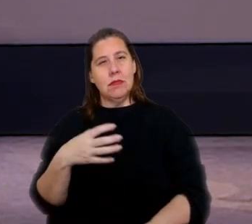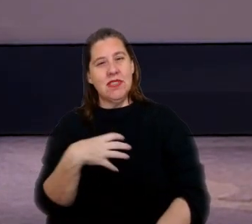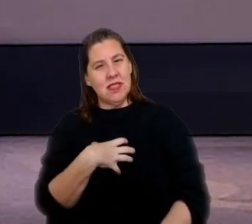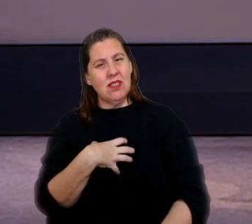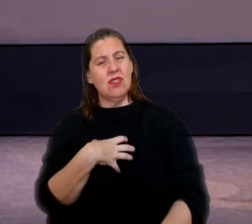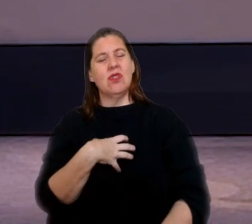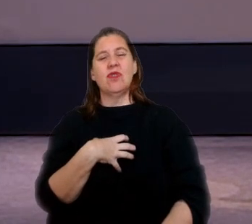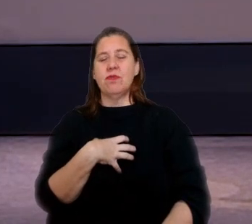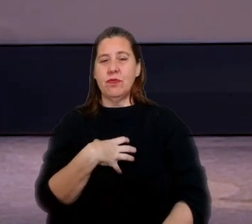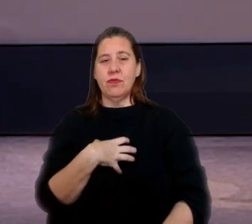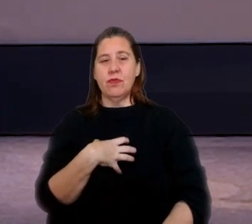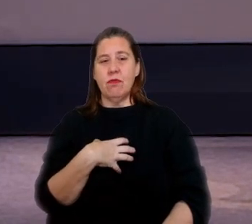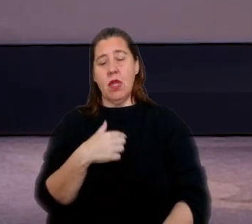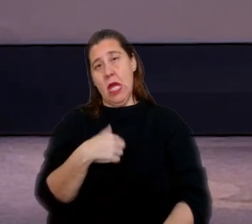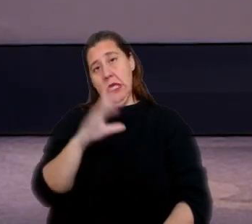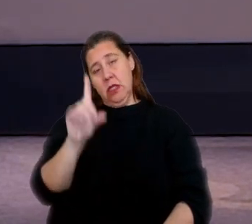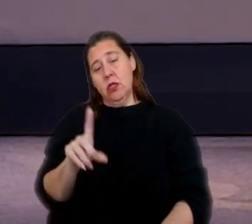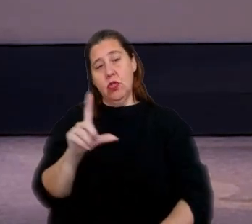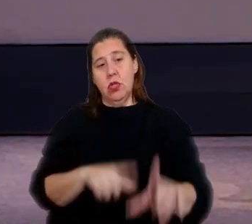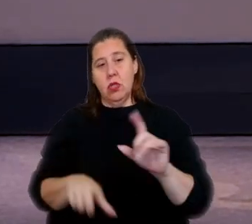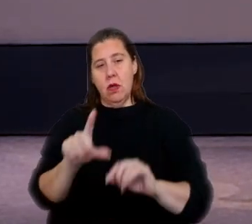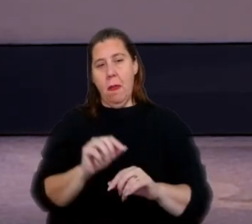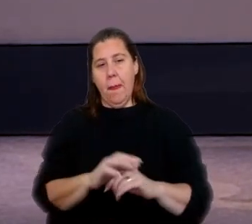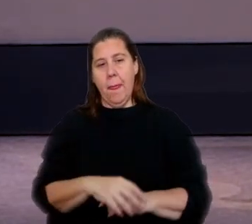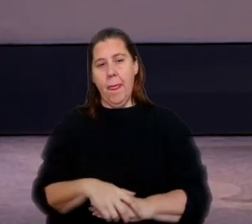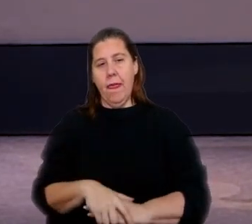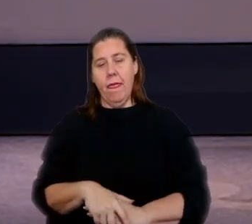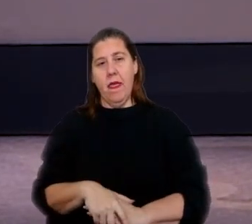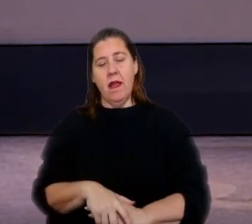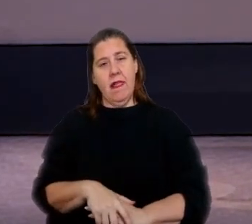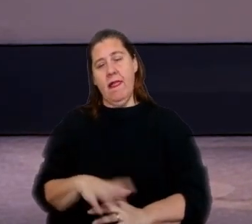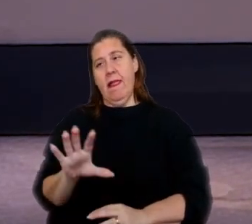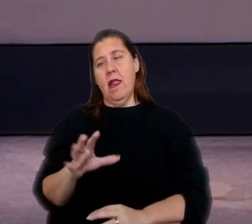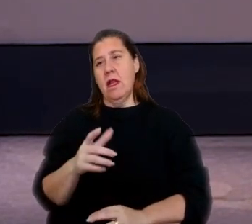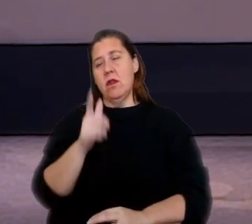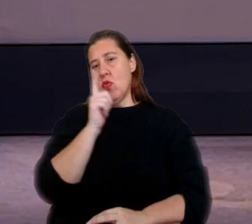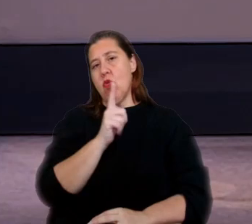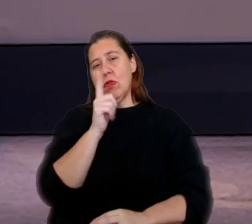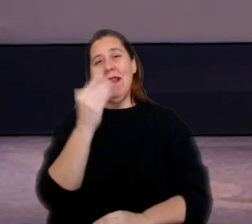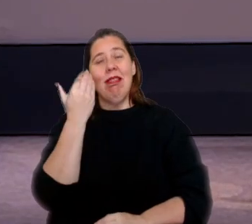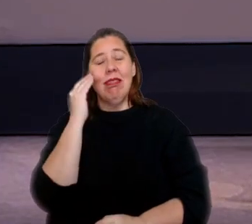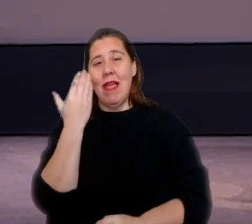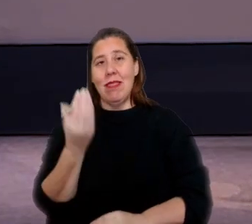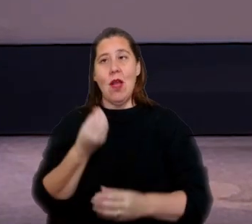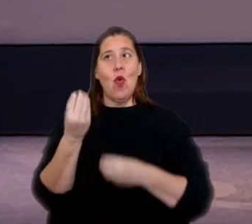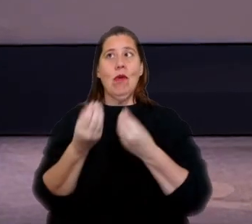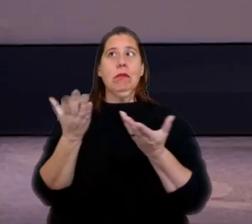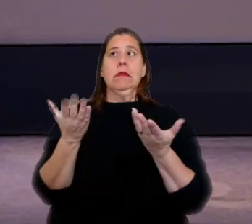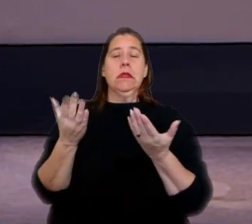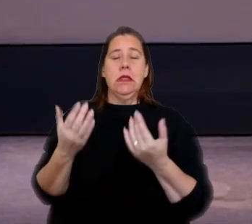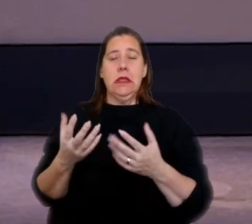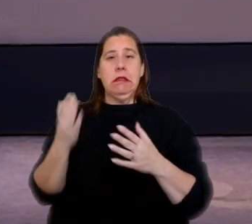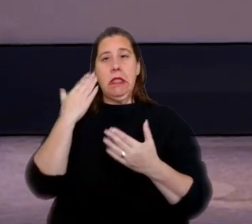muito fragilizado, né? É assim que o diretor escolheu, né? Que ele não tivesse condição de lidar,